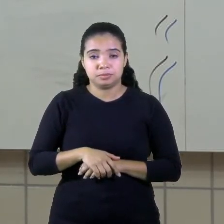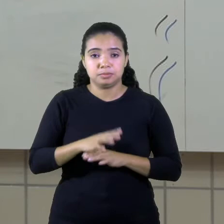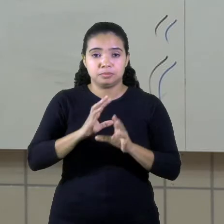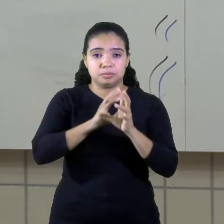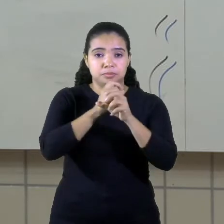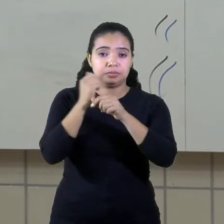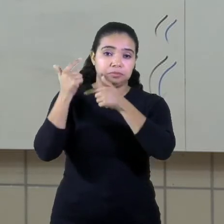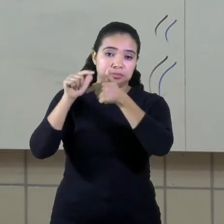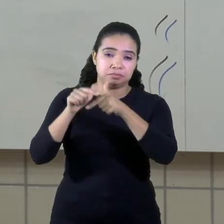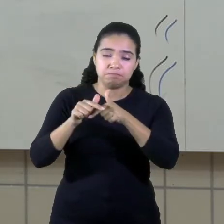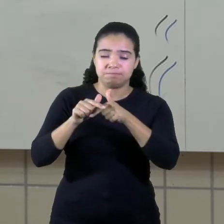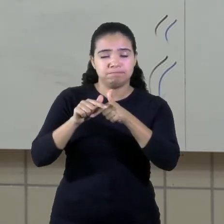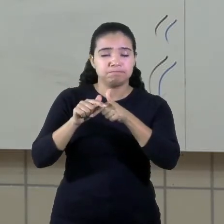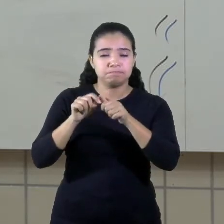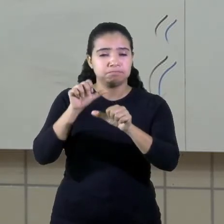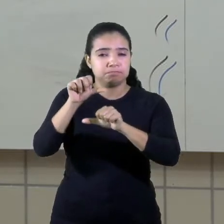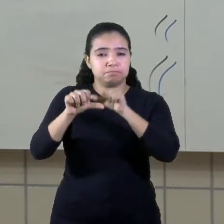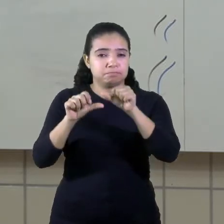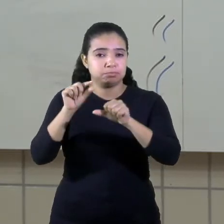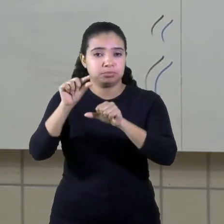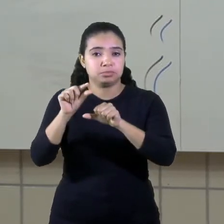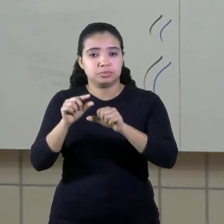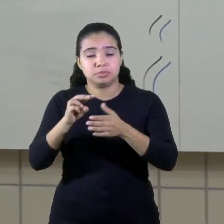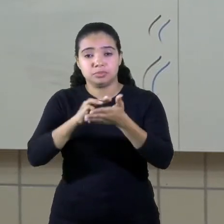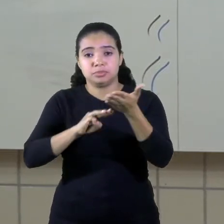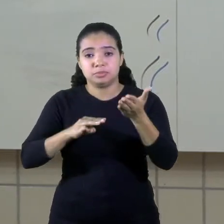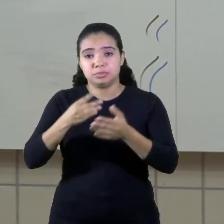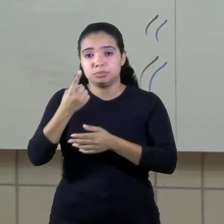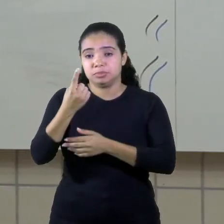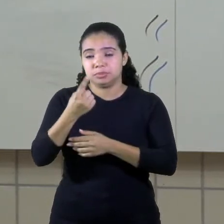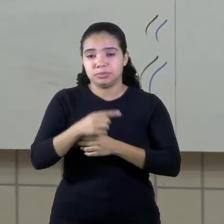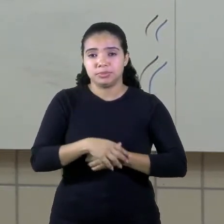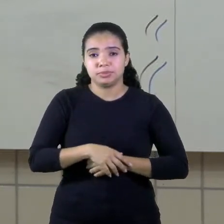novas coisas. Olha que interessante, vamos pensar no método 1.